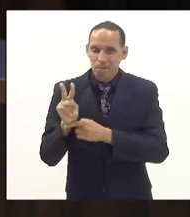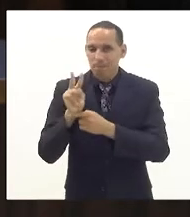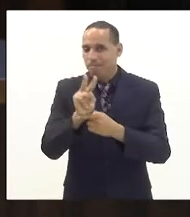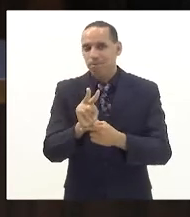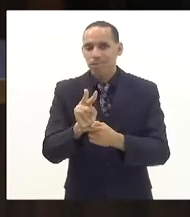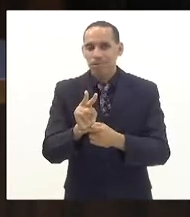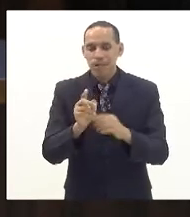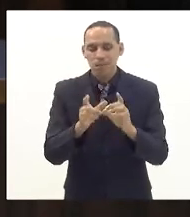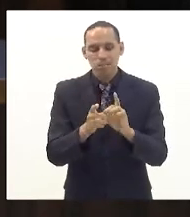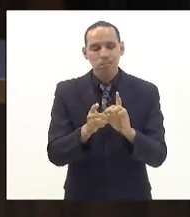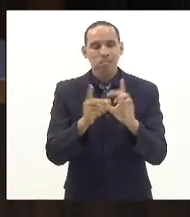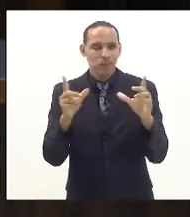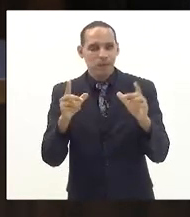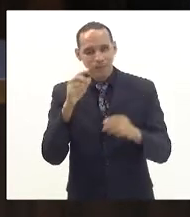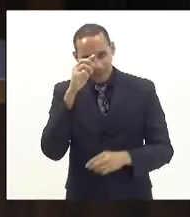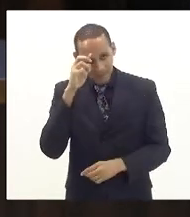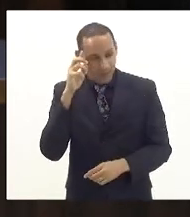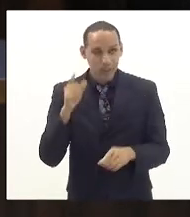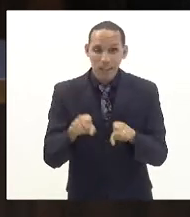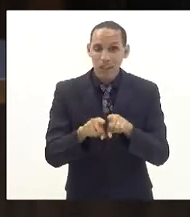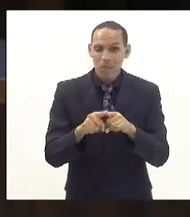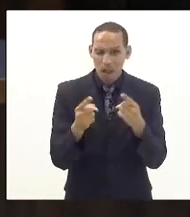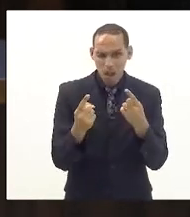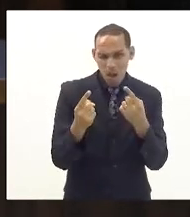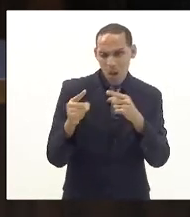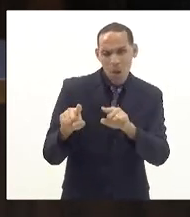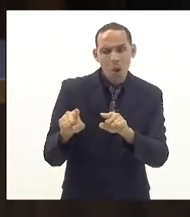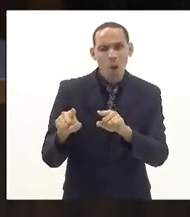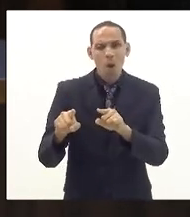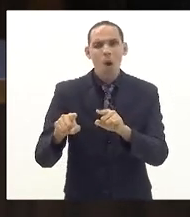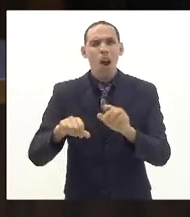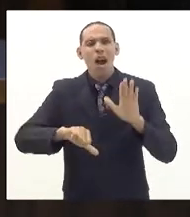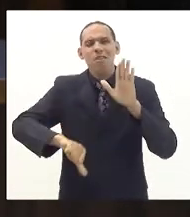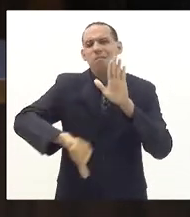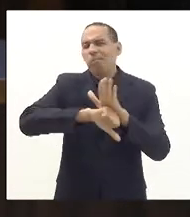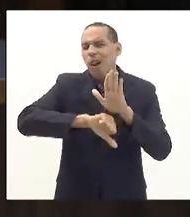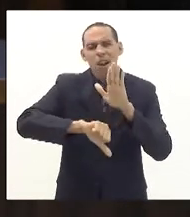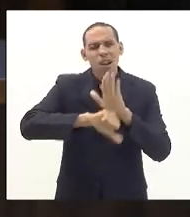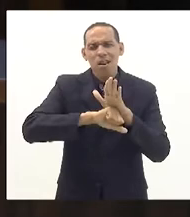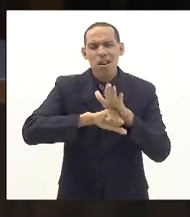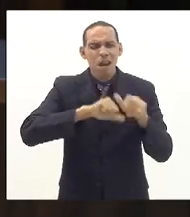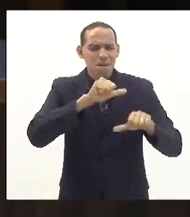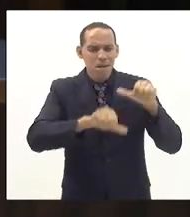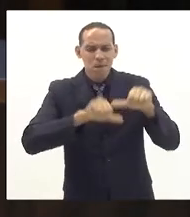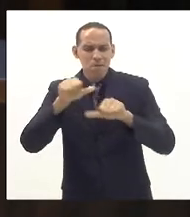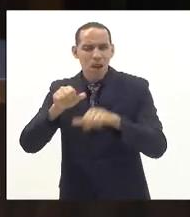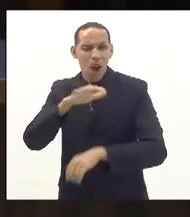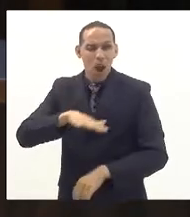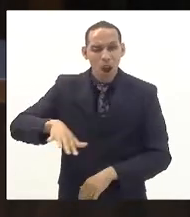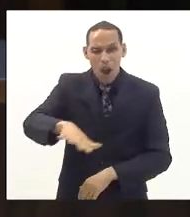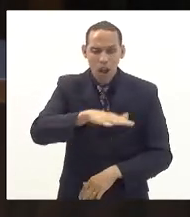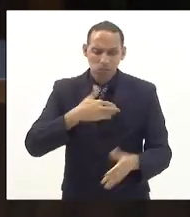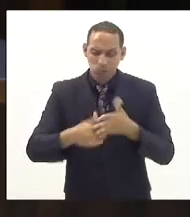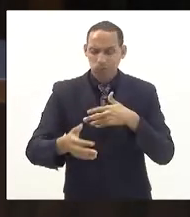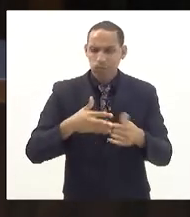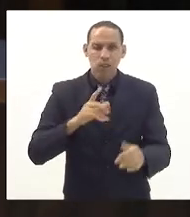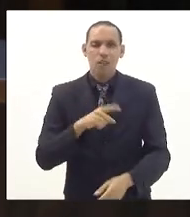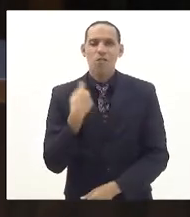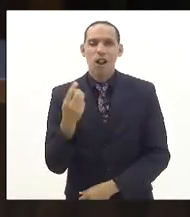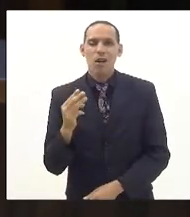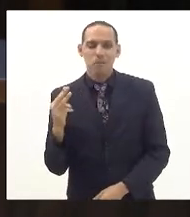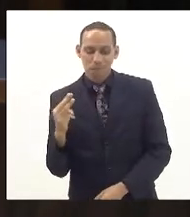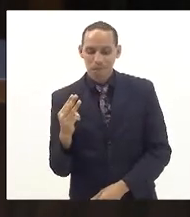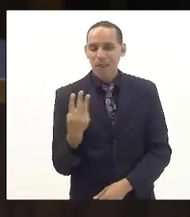dessa democracia e contra a criminalização, seja ela em que setor for. Nós três, somos